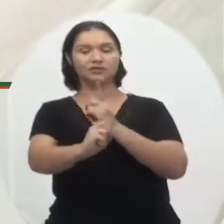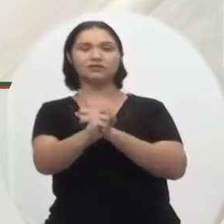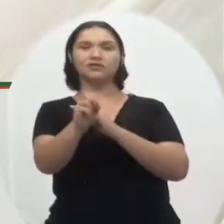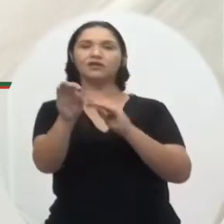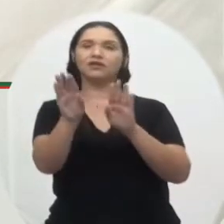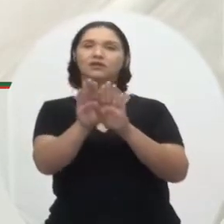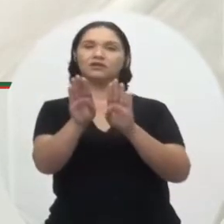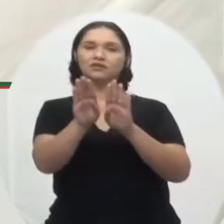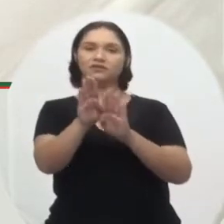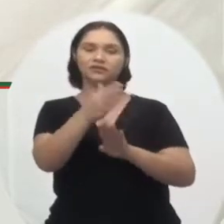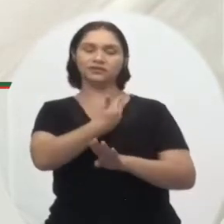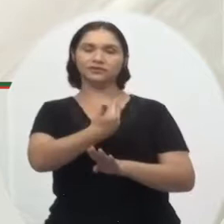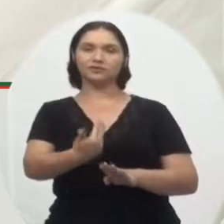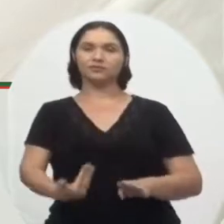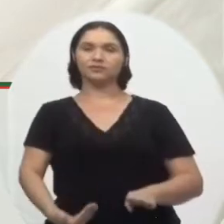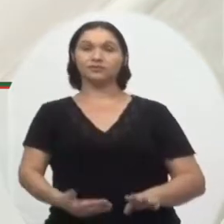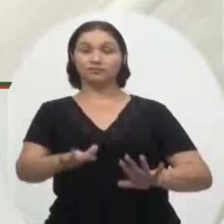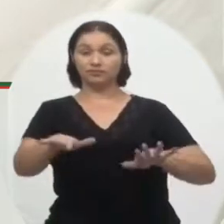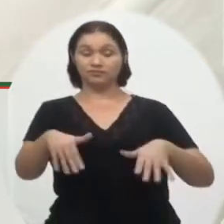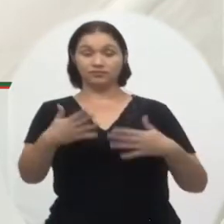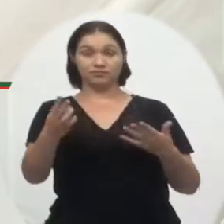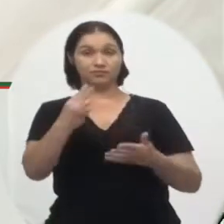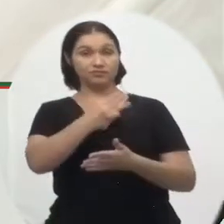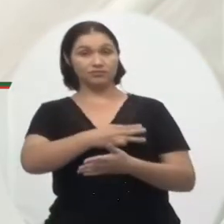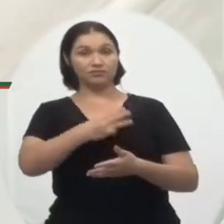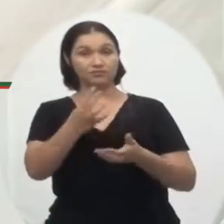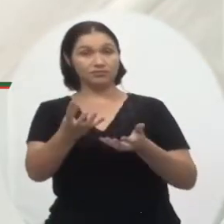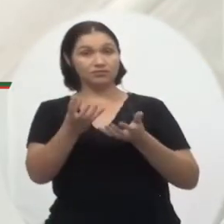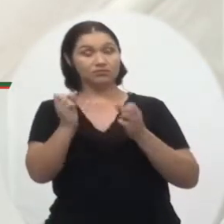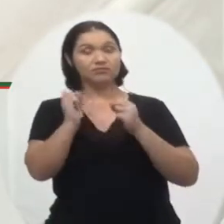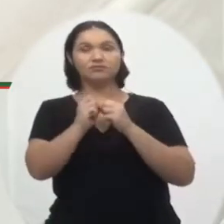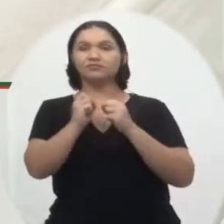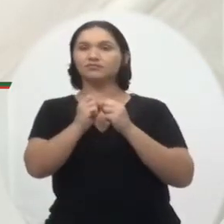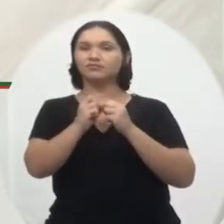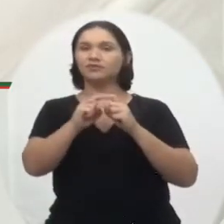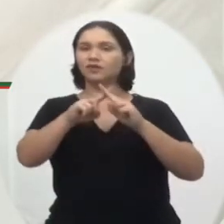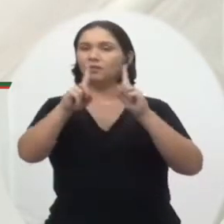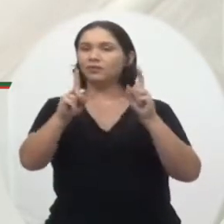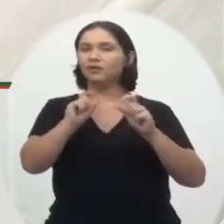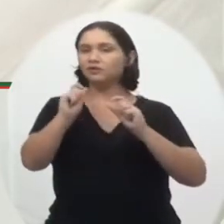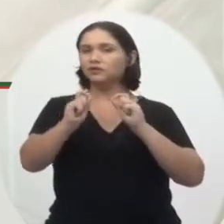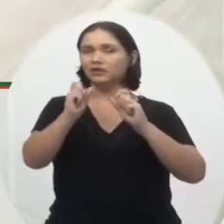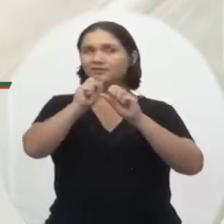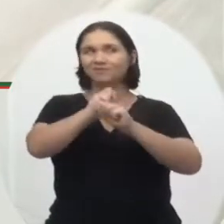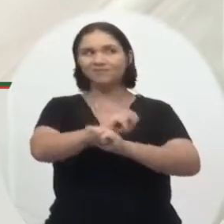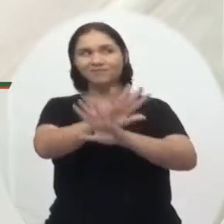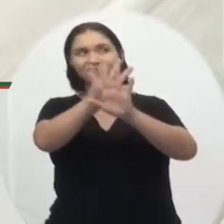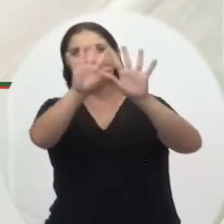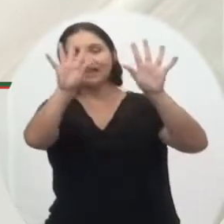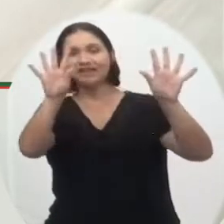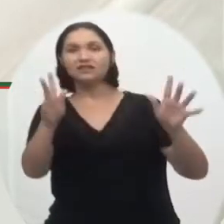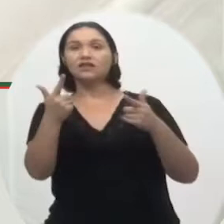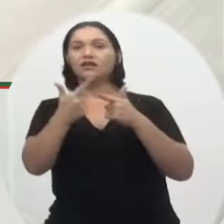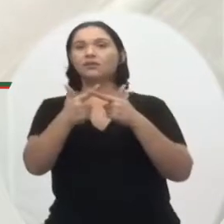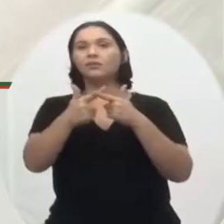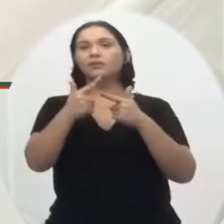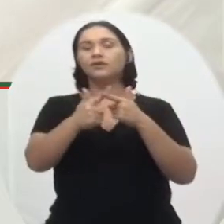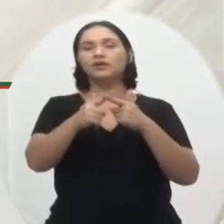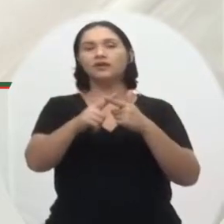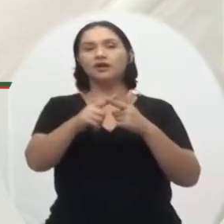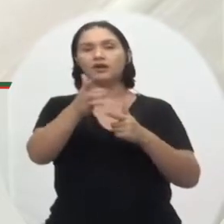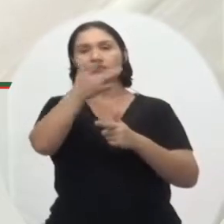estar atendendo a nossa missão. A gente só precisa deixar claro que alguns conceitos, se nós não trouxermos à tona, eles vão